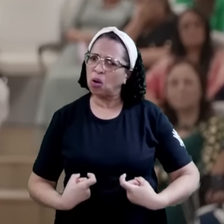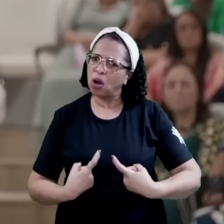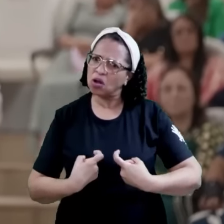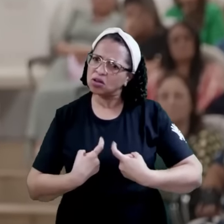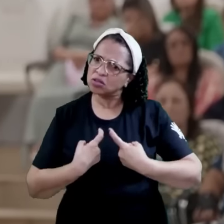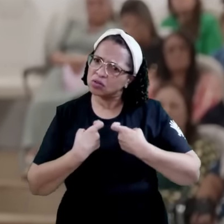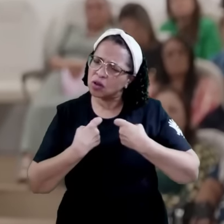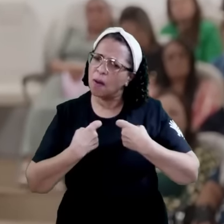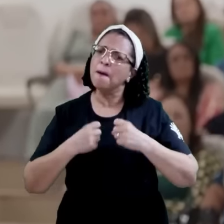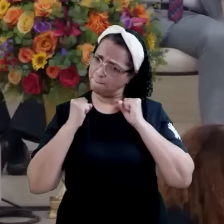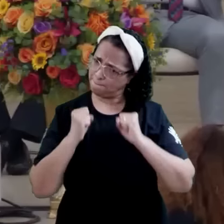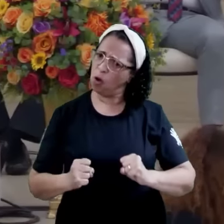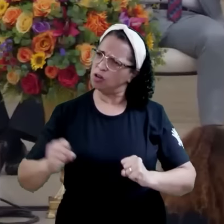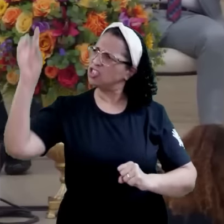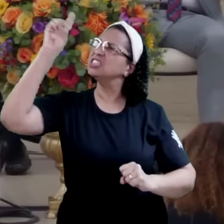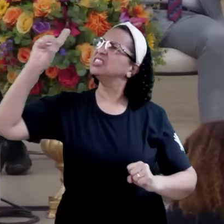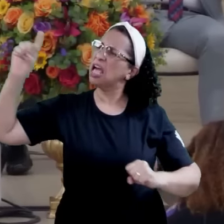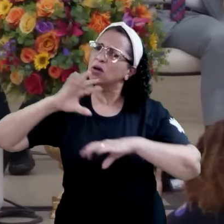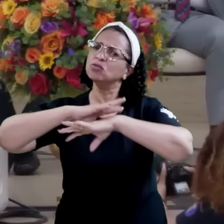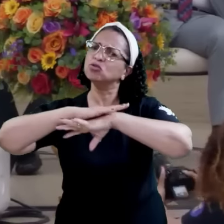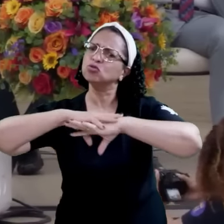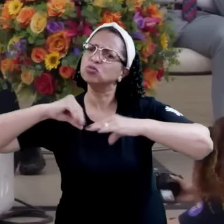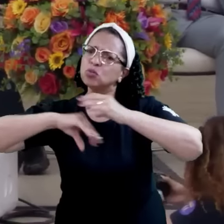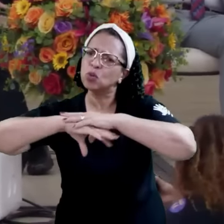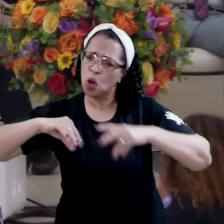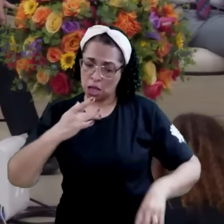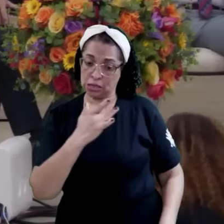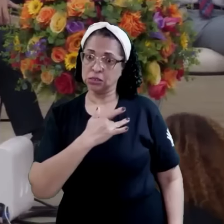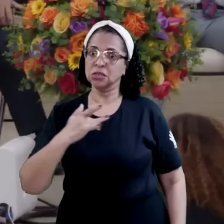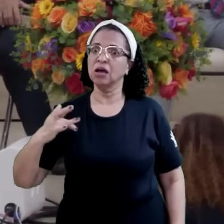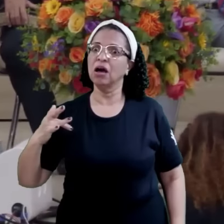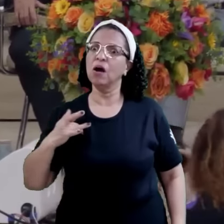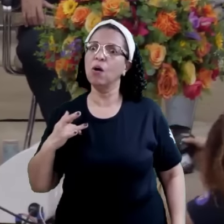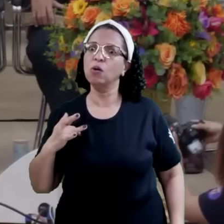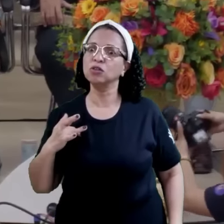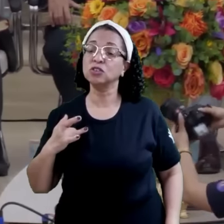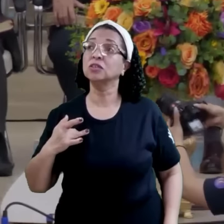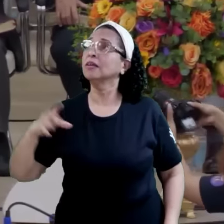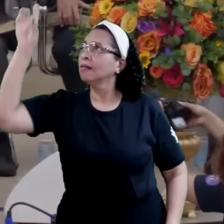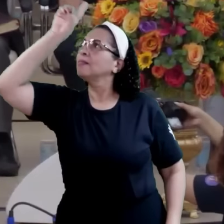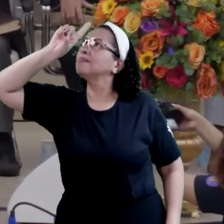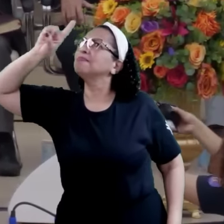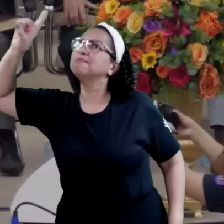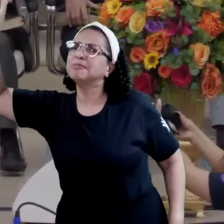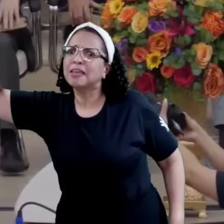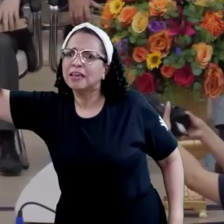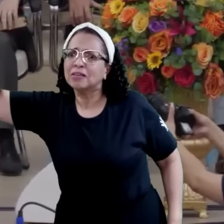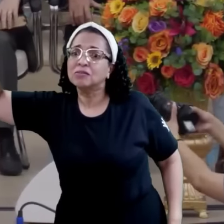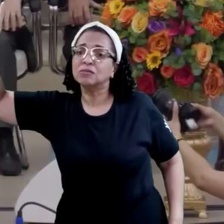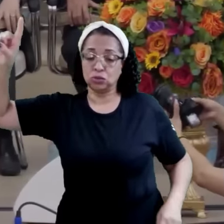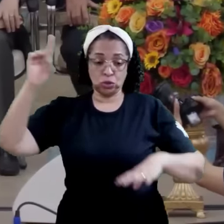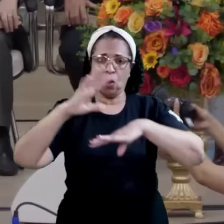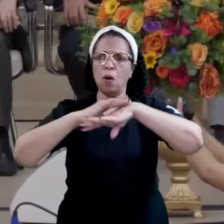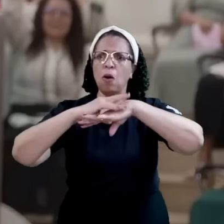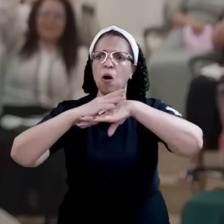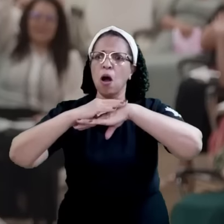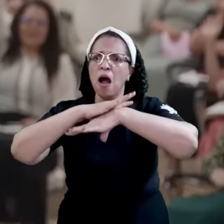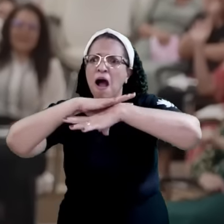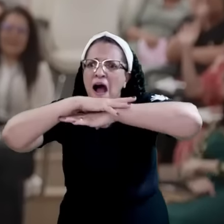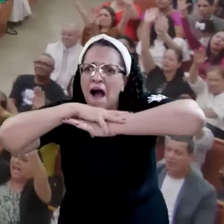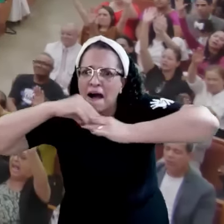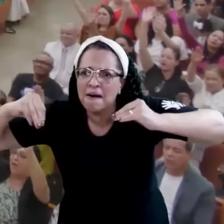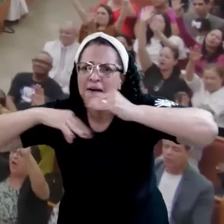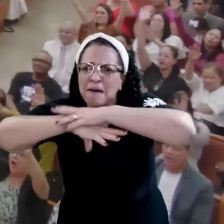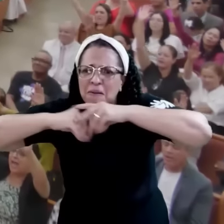um nódulo não pode dar saúde no corpo não ele te visita hoje aonde você receba saúde no teu corpo aí